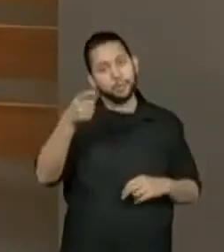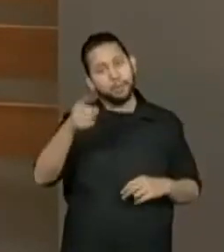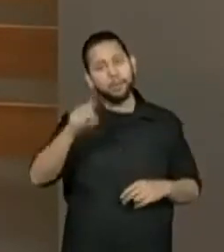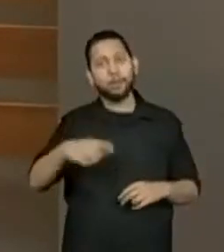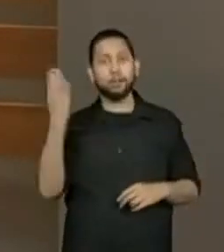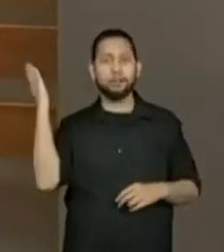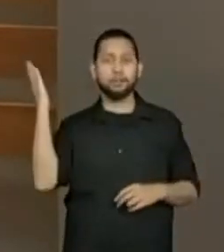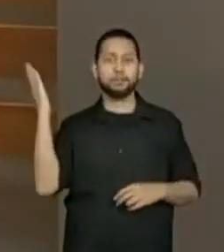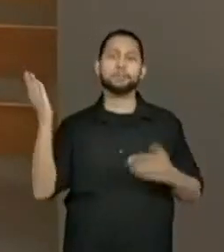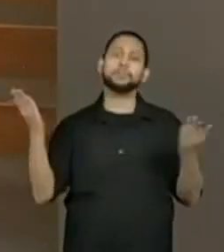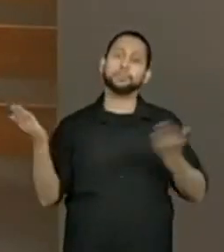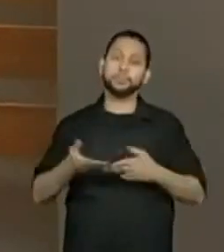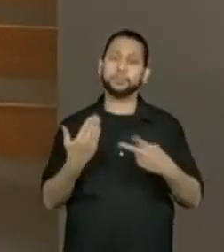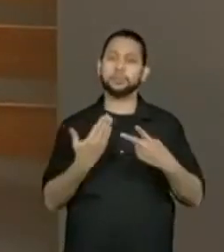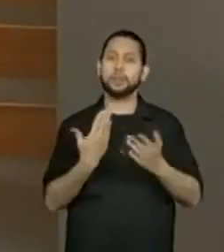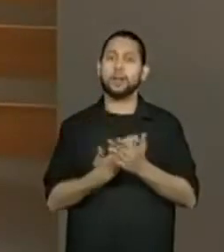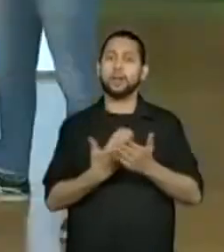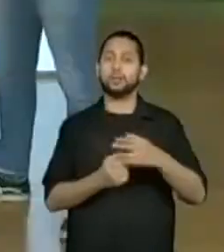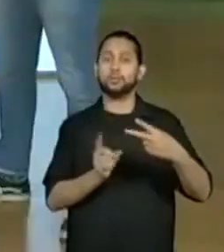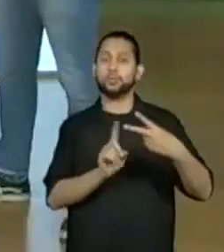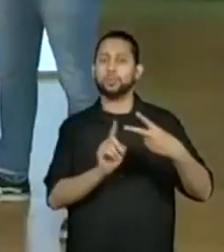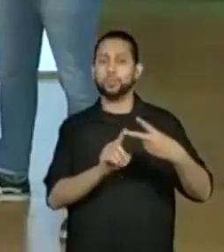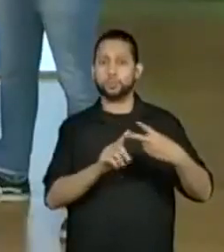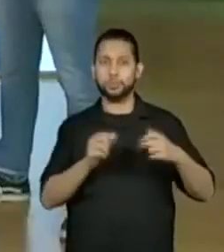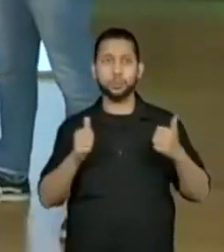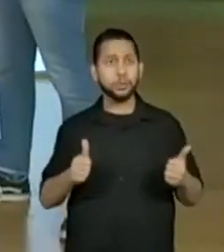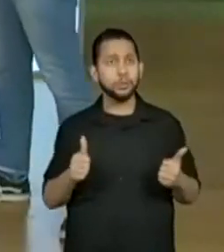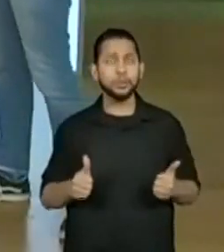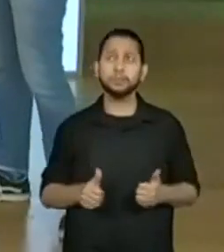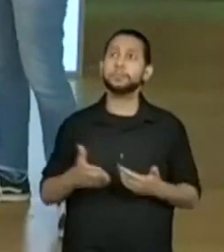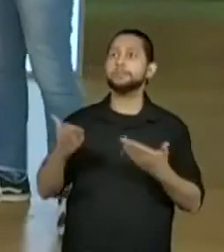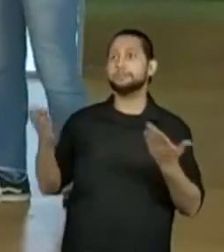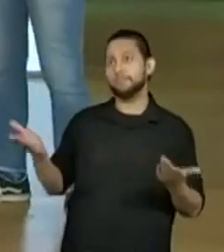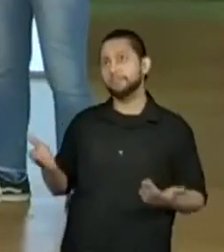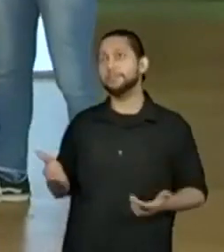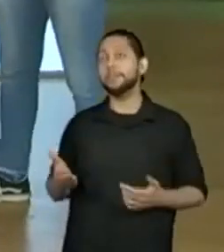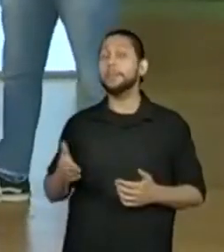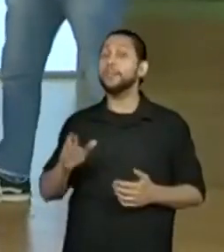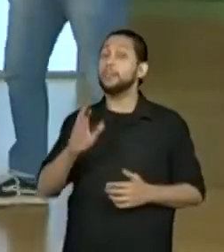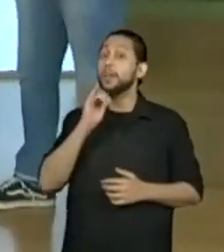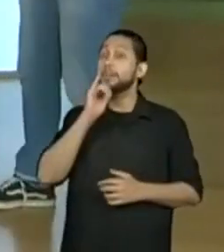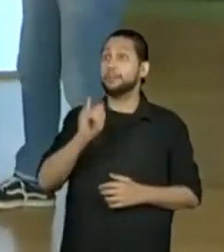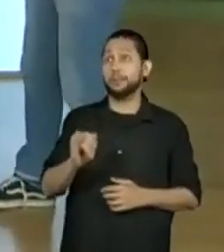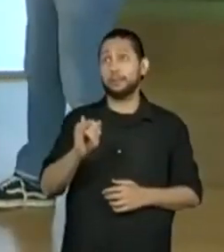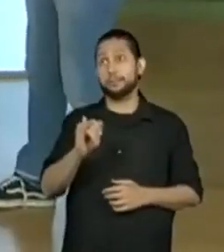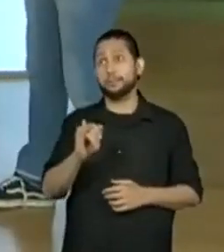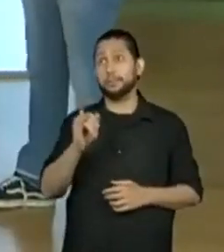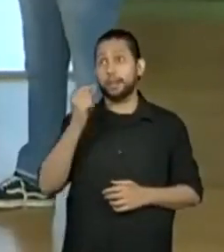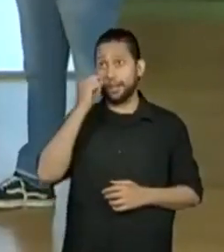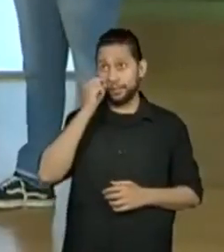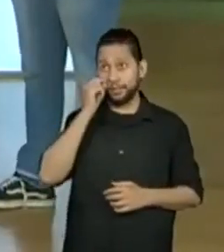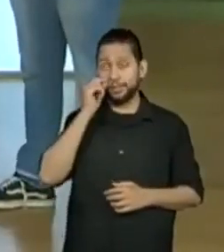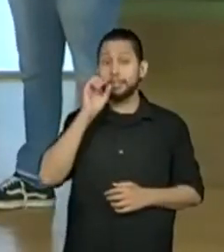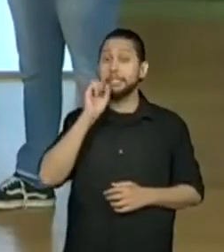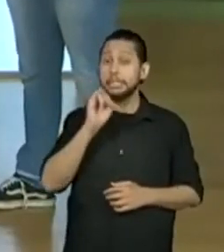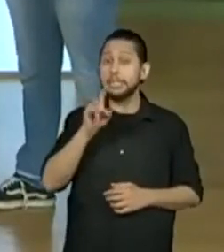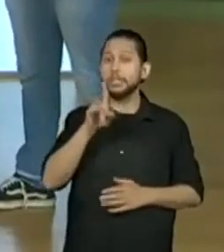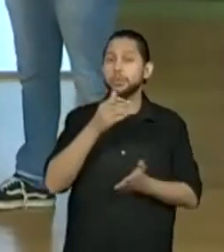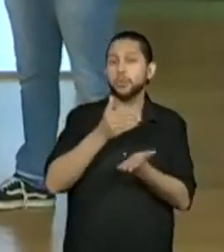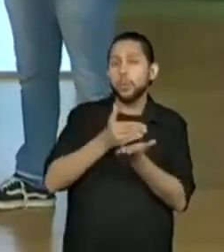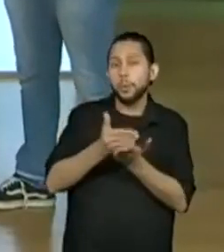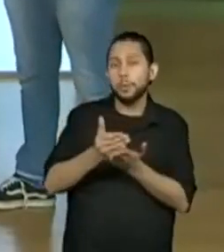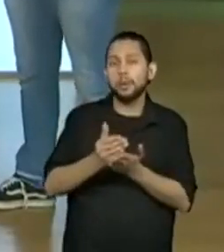gente concluir essa habilidade, ok? Até aí, tudo bem, Pro? Inclusive, sim. Inclusive, professora, quando a gente começa sempre com